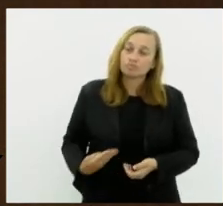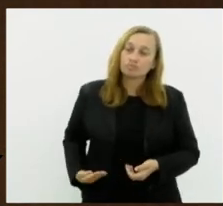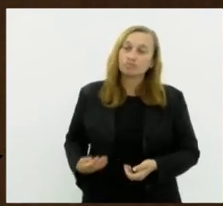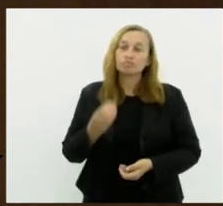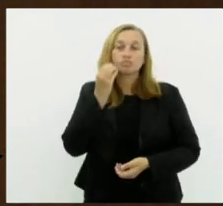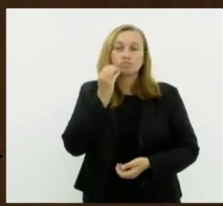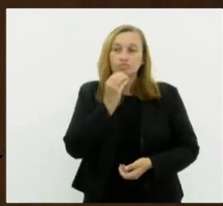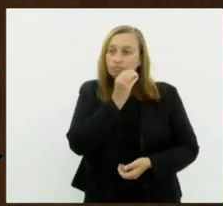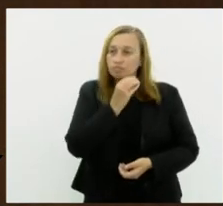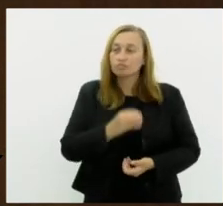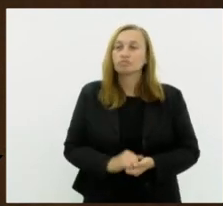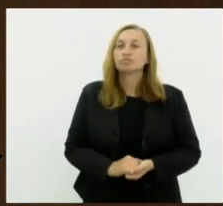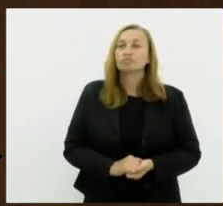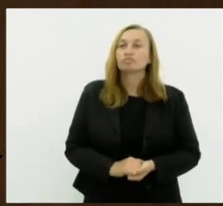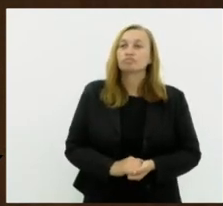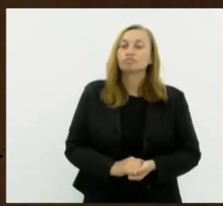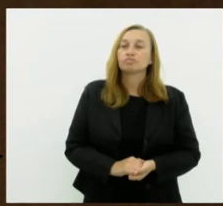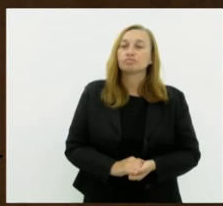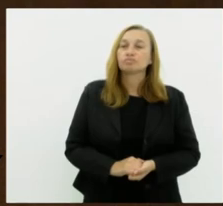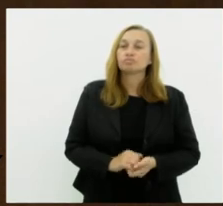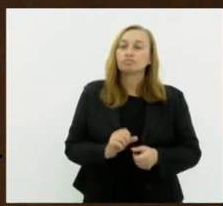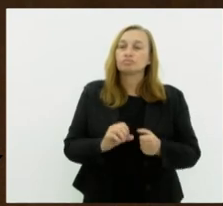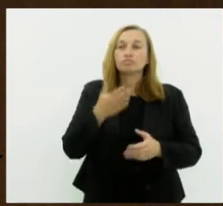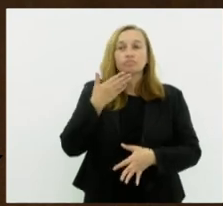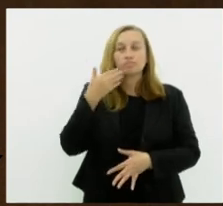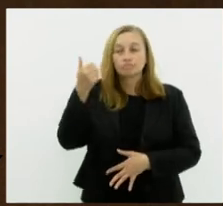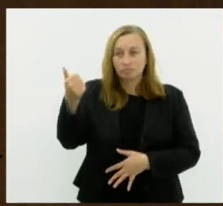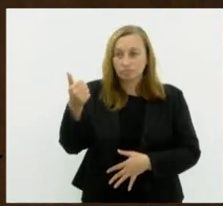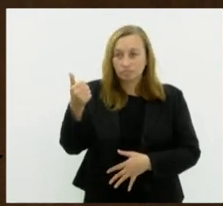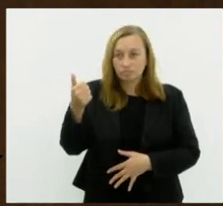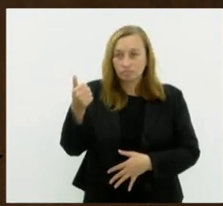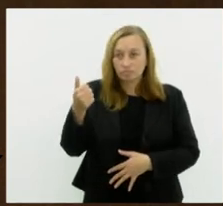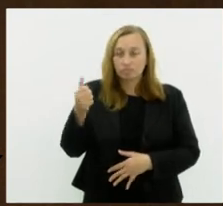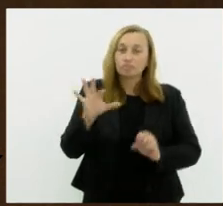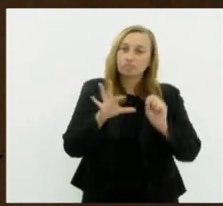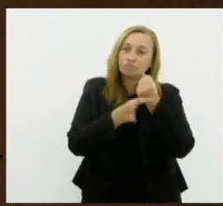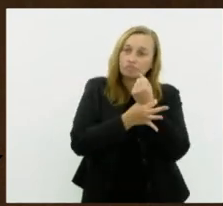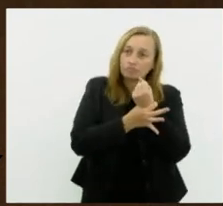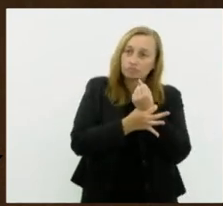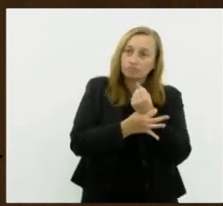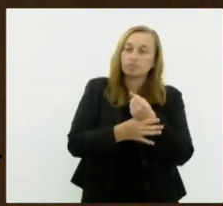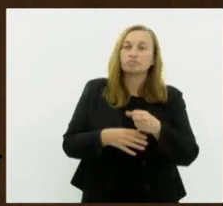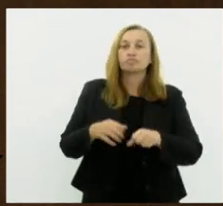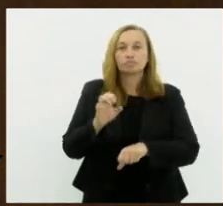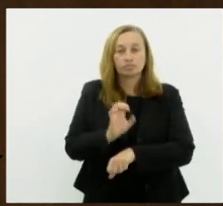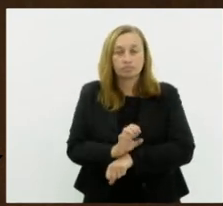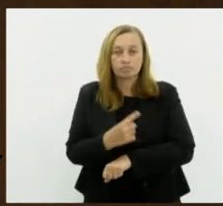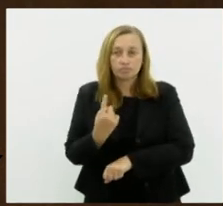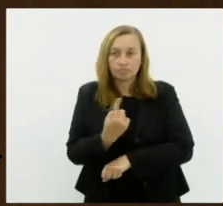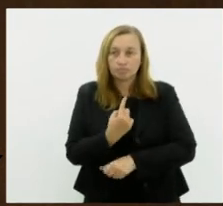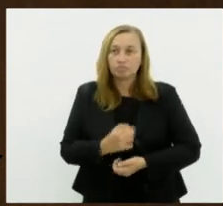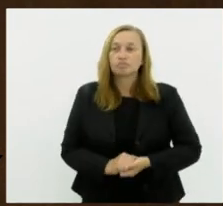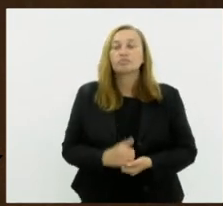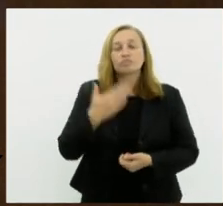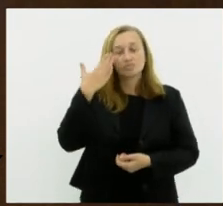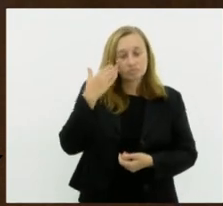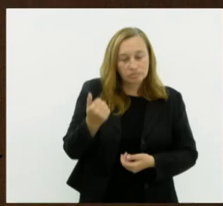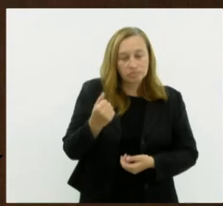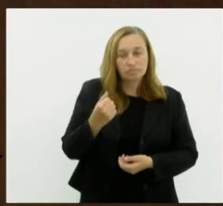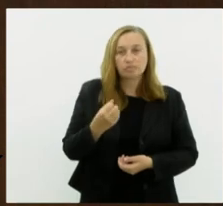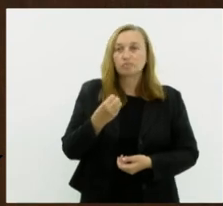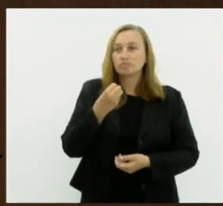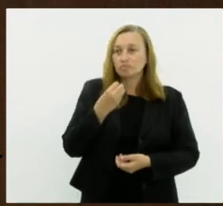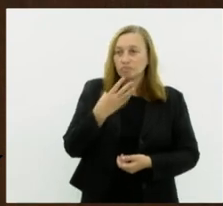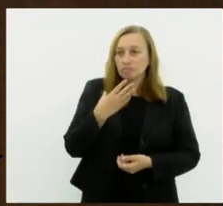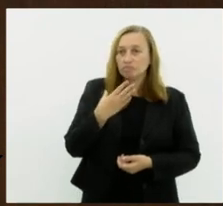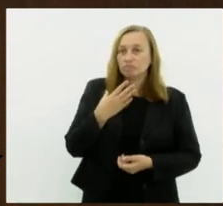Cláudio Castro, em fazer o melhor para a segurança do nosso Estado. Sabemos da boa vontade